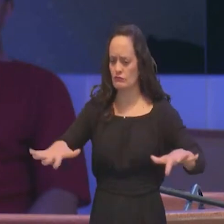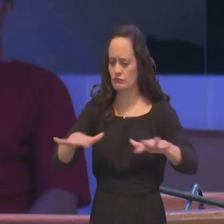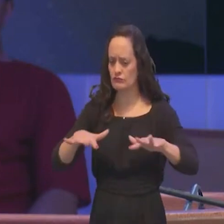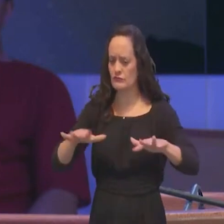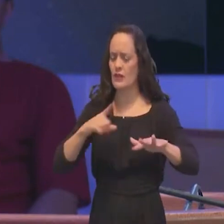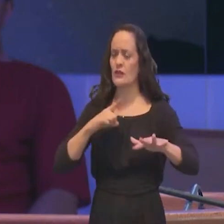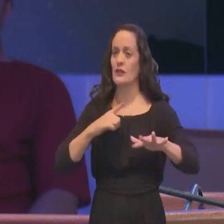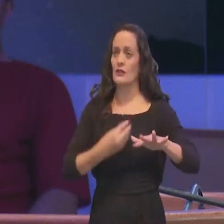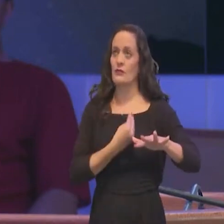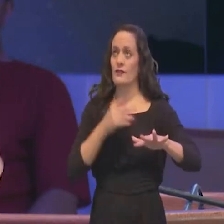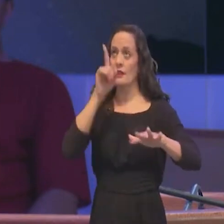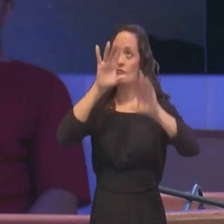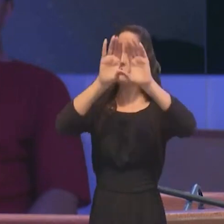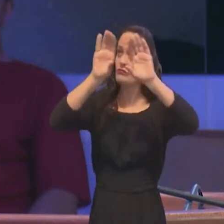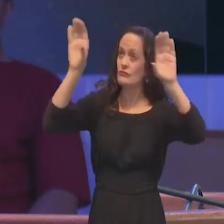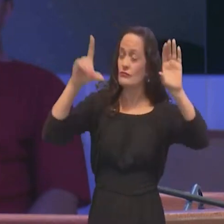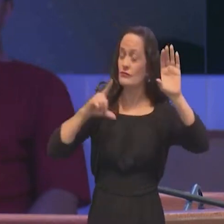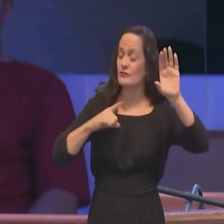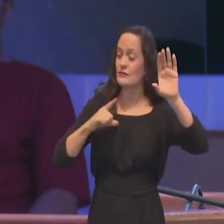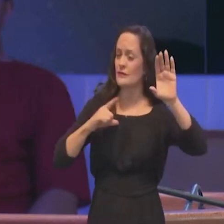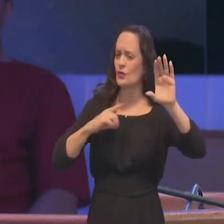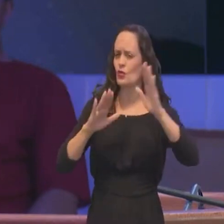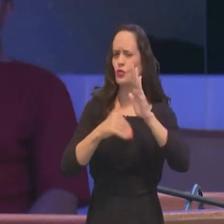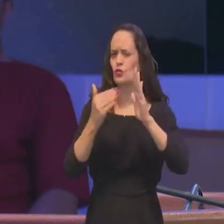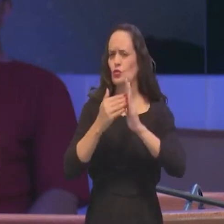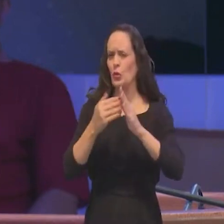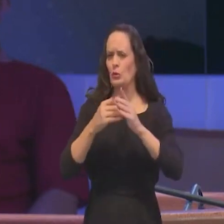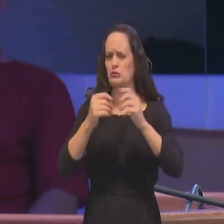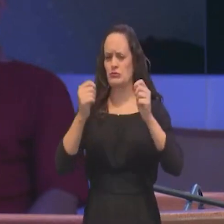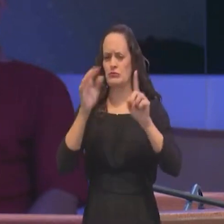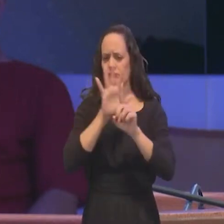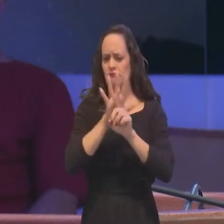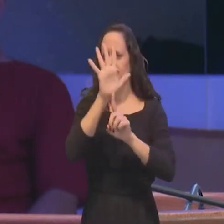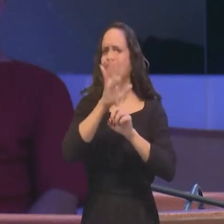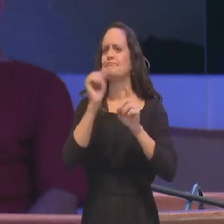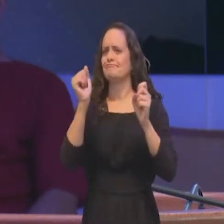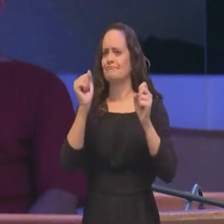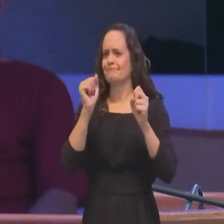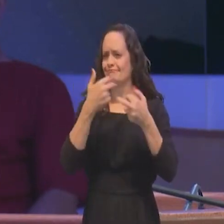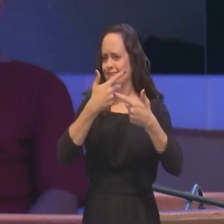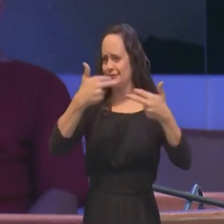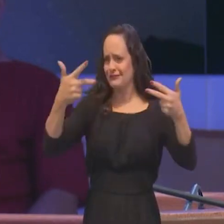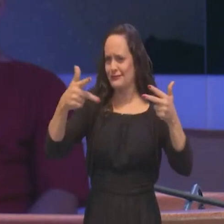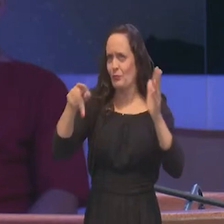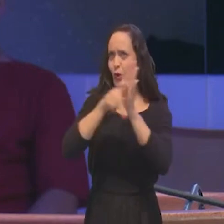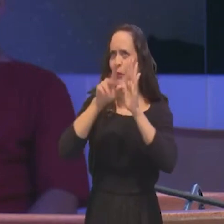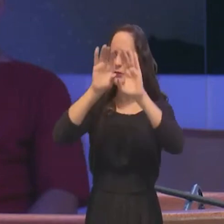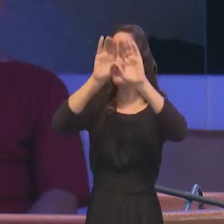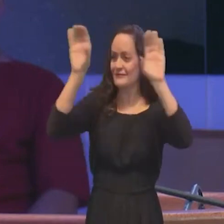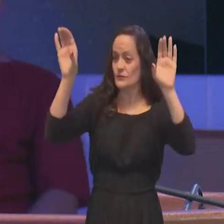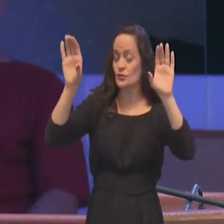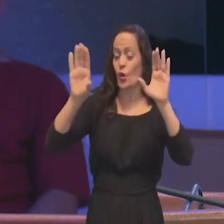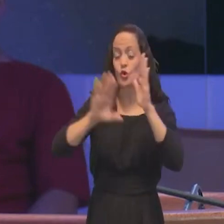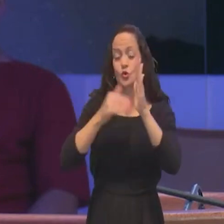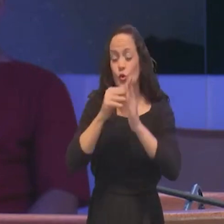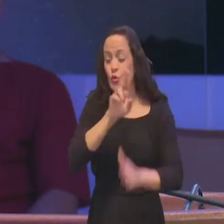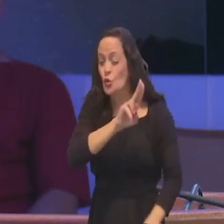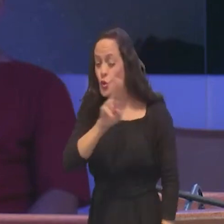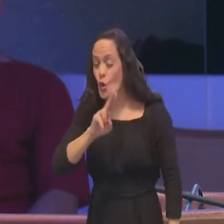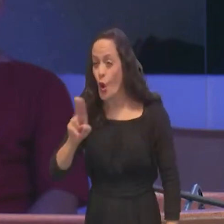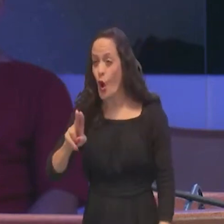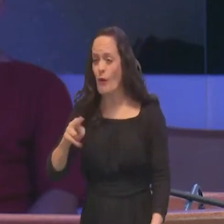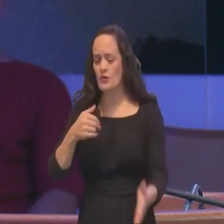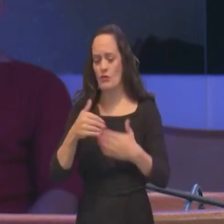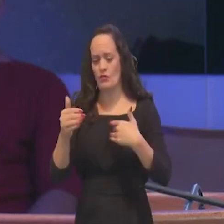celestiais, acima de todo principado e potestade, poder e domínio, e todo nome que se possa referir não